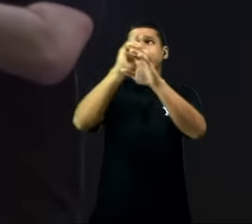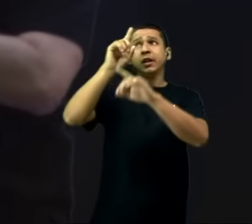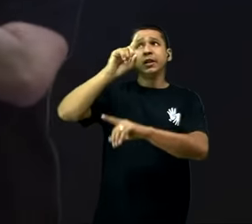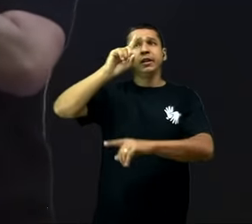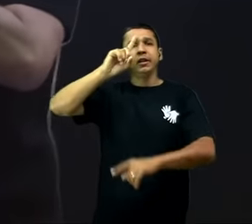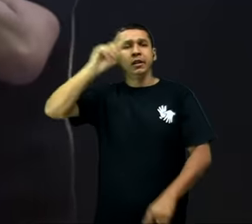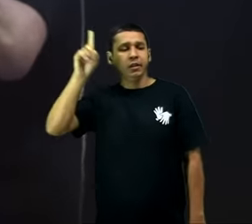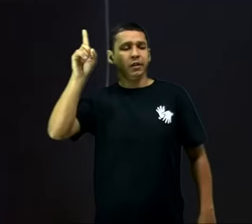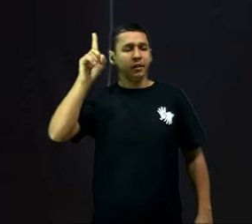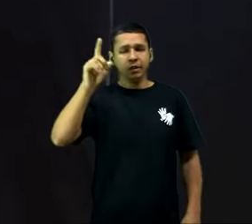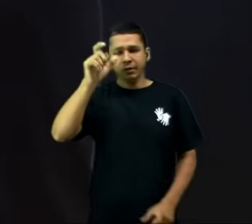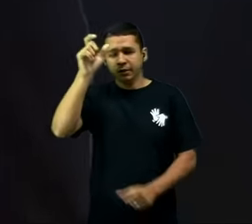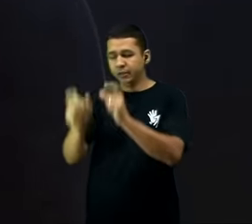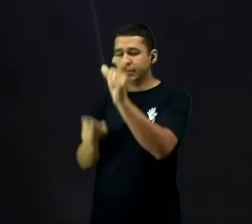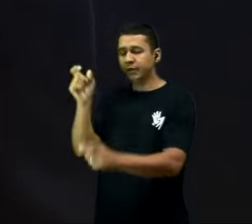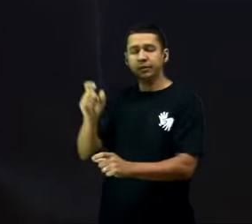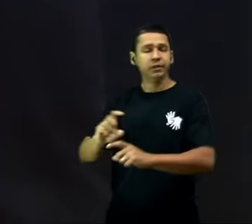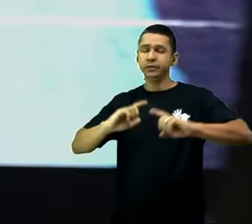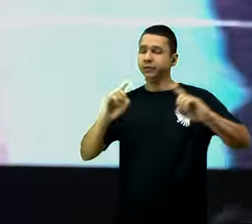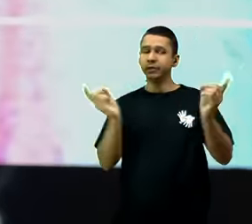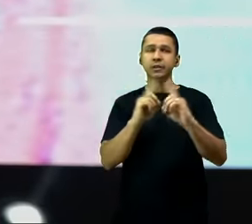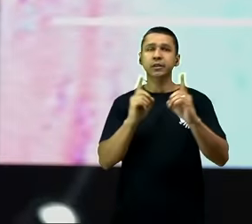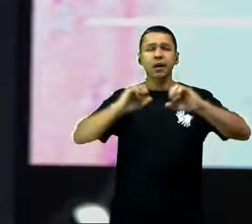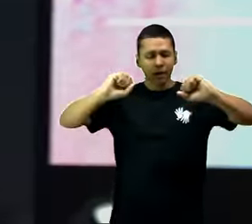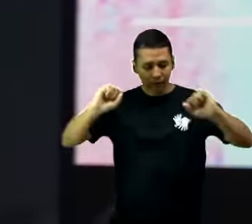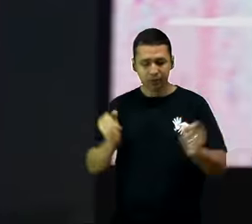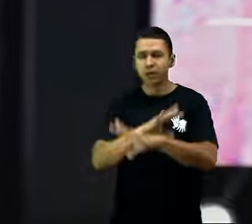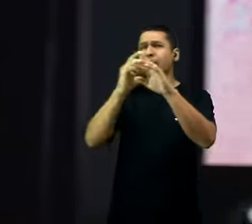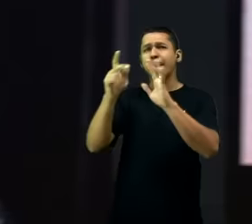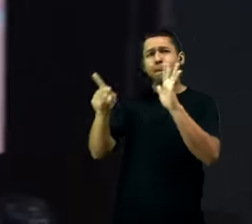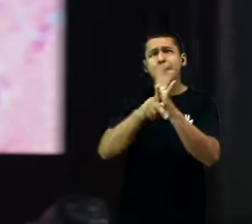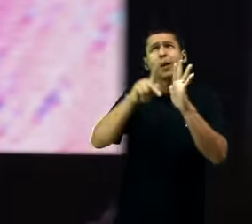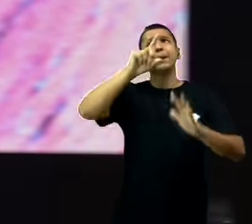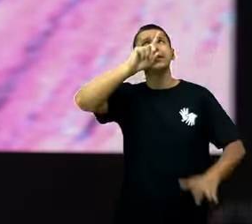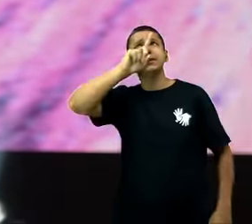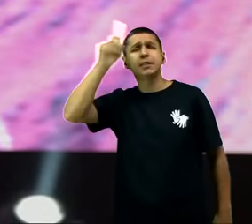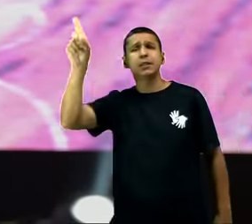minha. Pega essa palavra, Deus está dizendo: a glória vai ser minha.